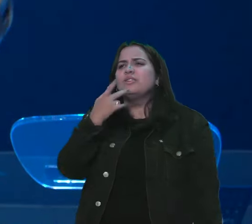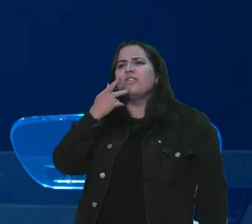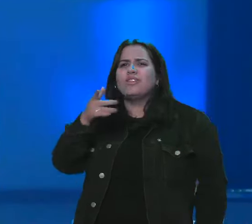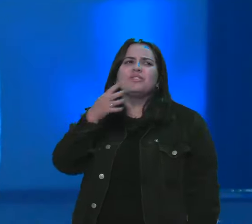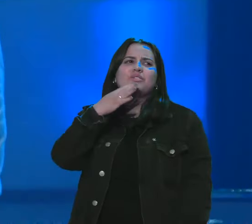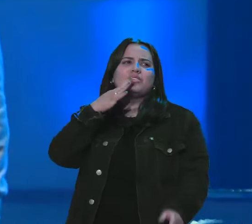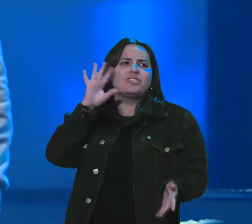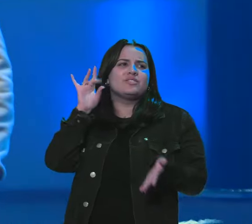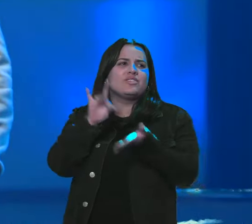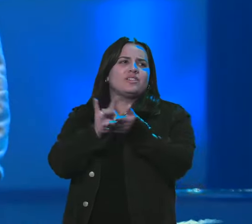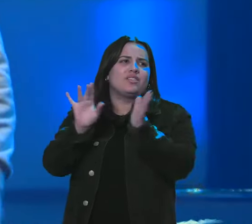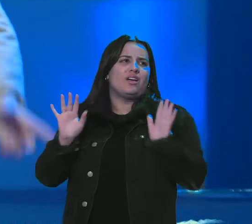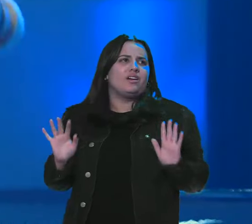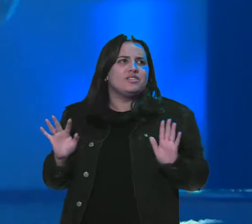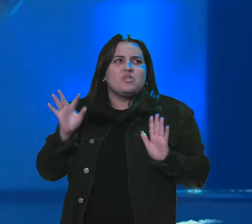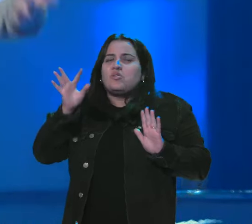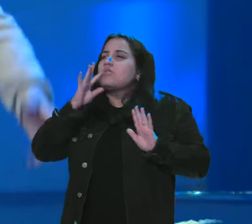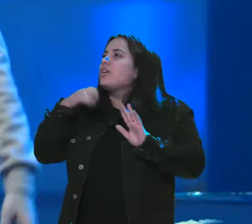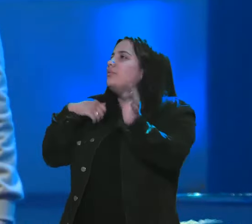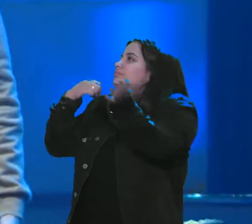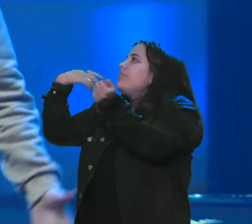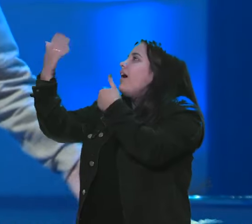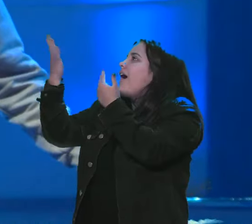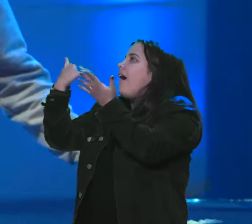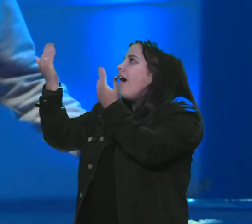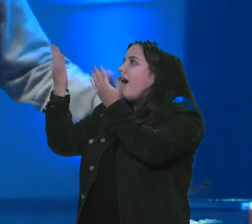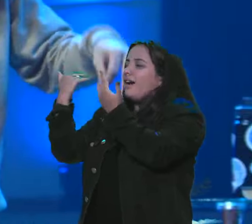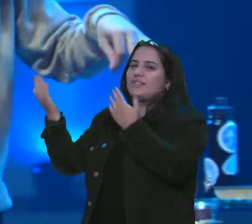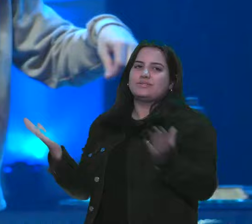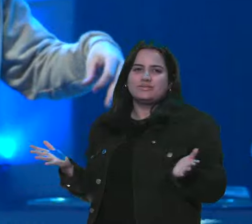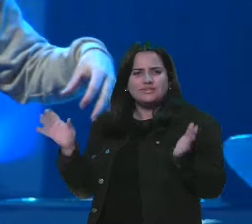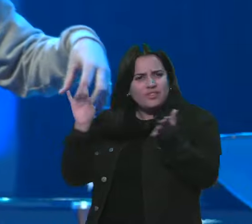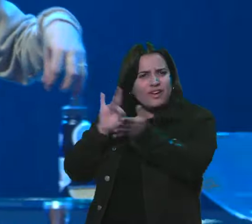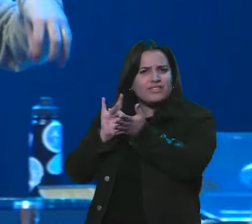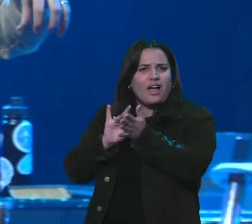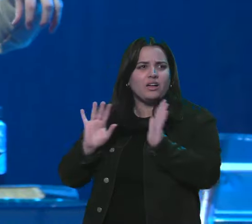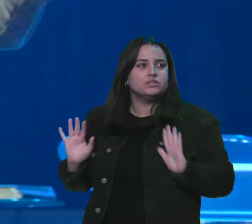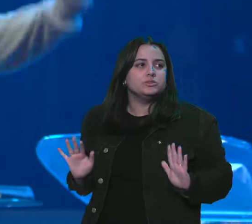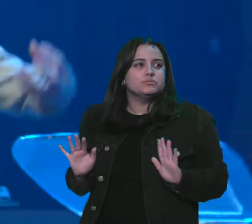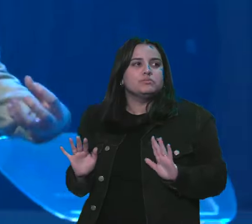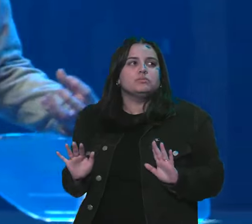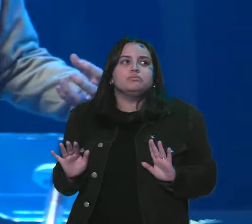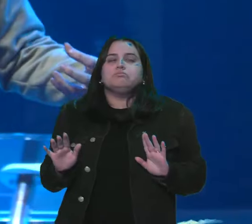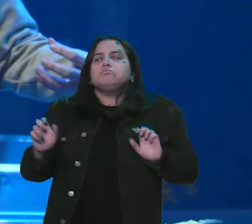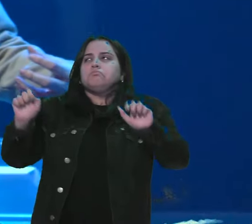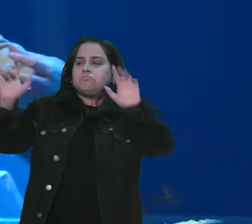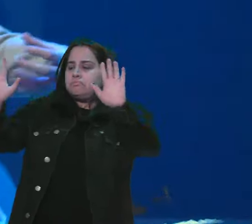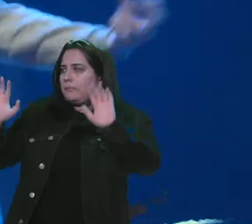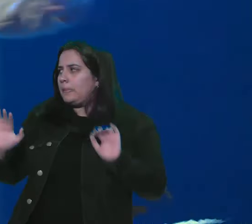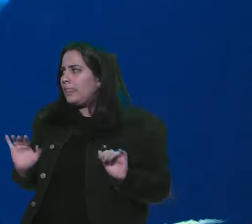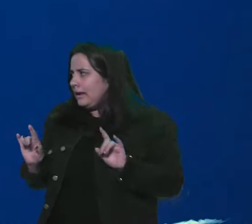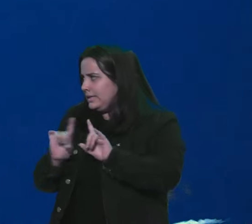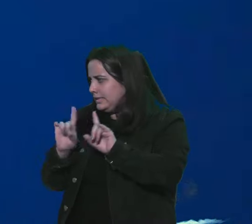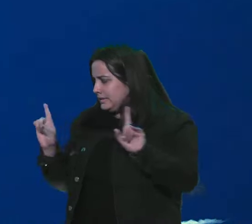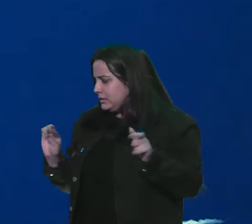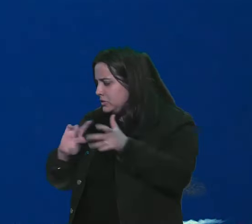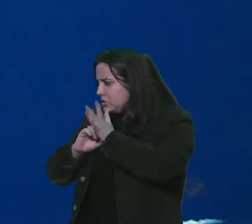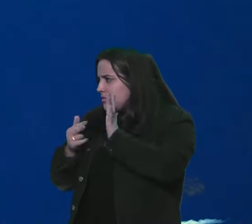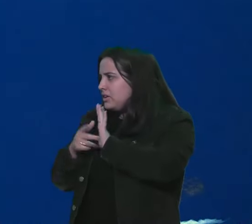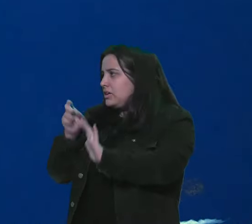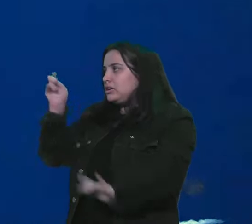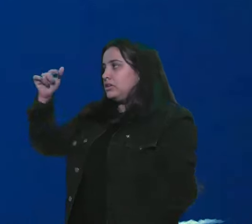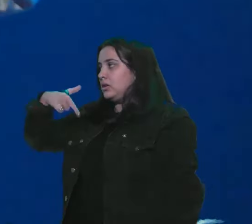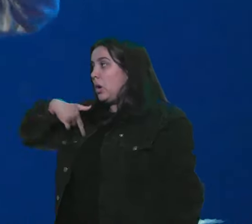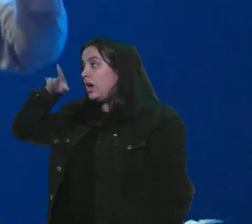ouvir. Não são as suas obras. Mas então quer dizer que se eu crer em Deus, eu posso sair fazendo o